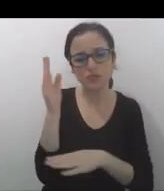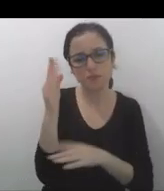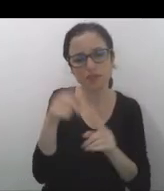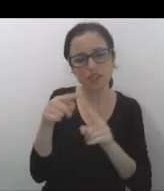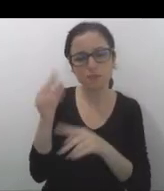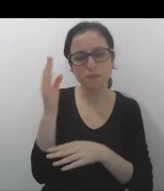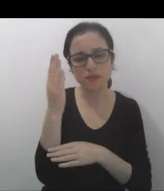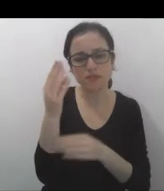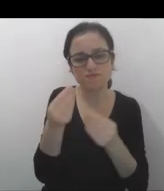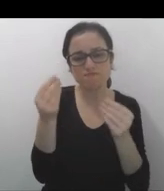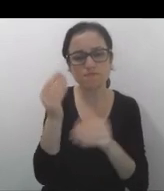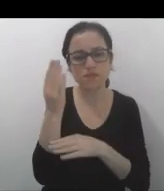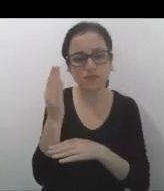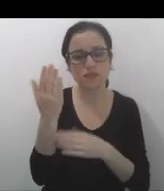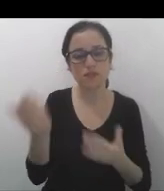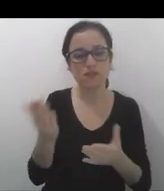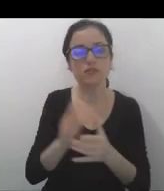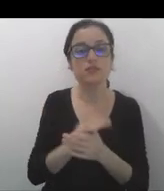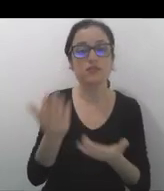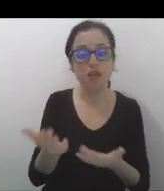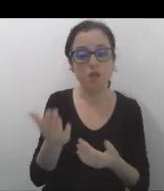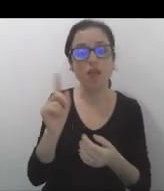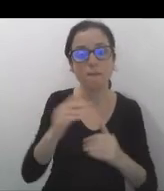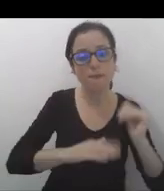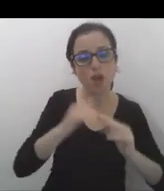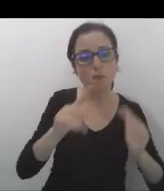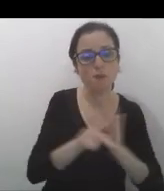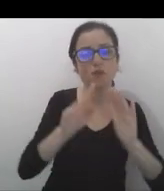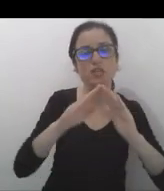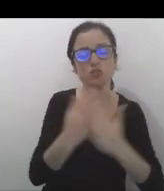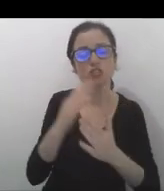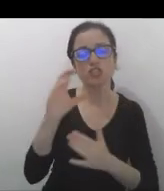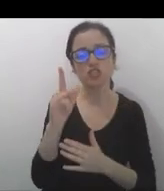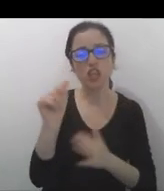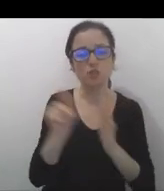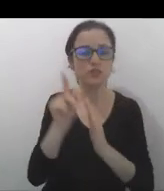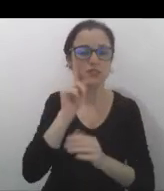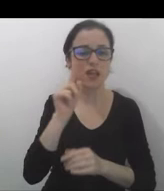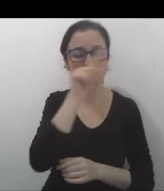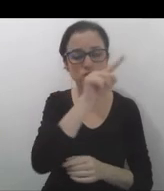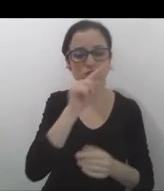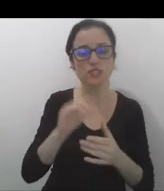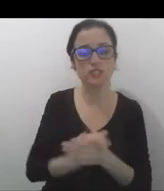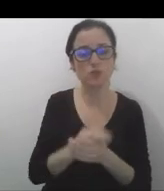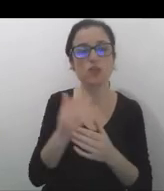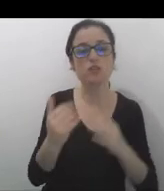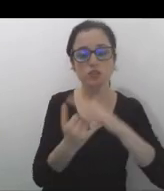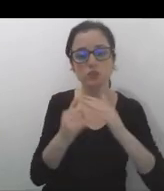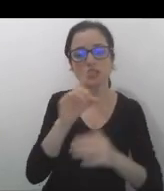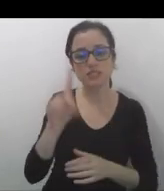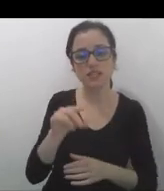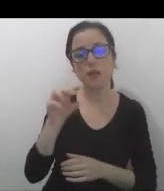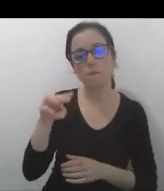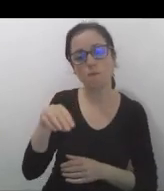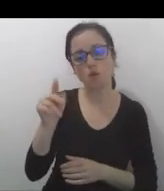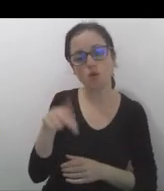vem lá do compensado, que está sendo praticada pela escola lá de Chicago,